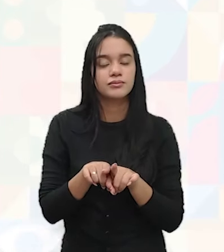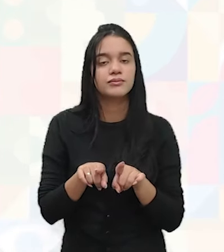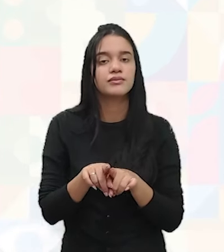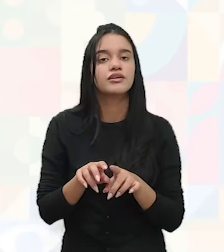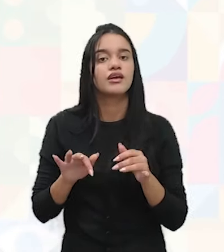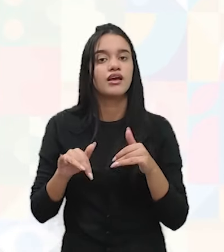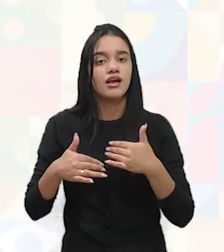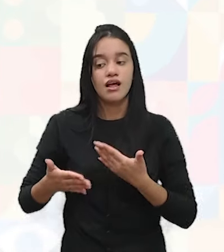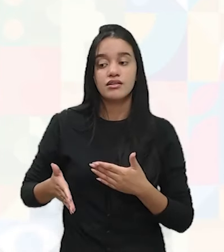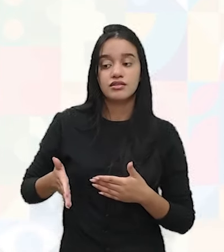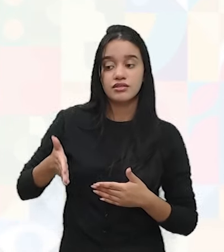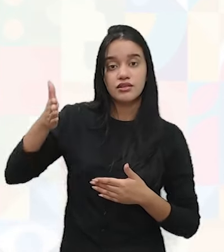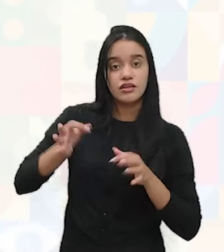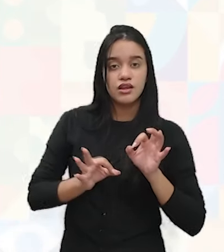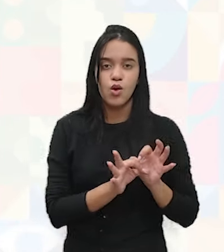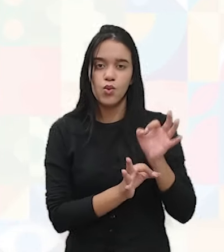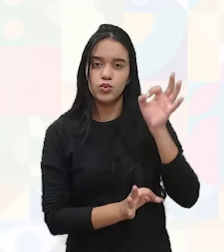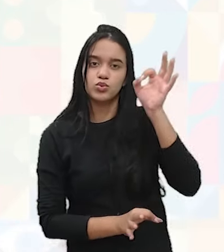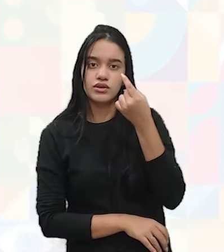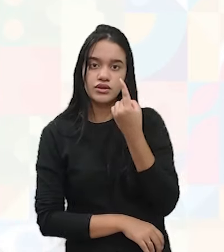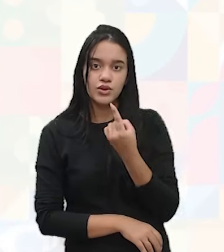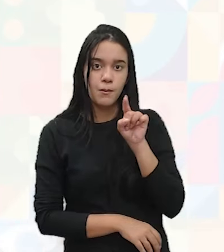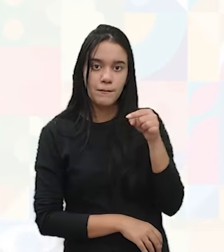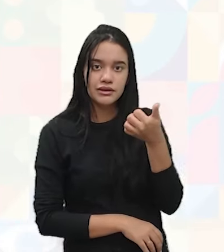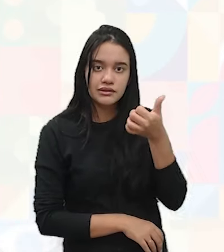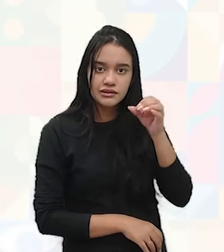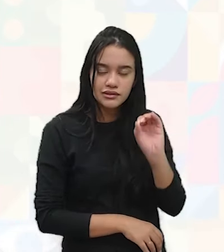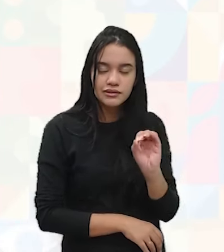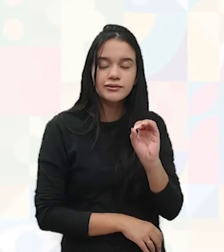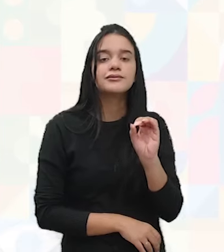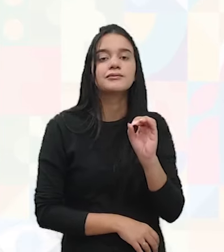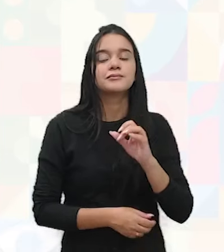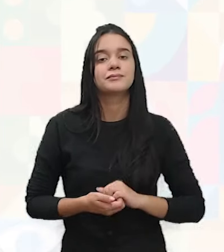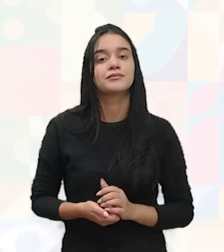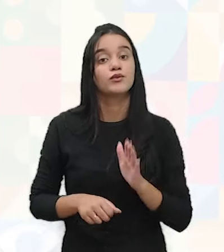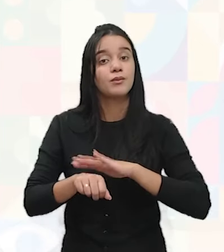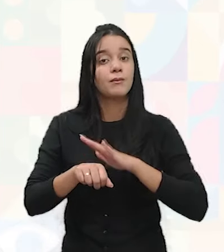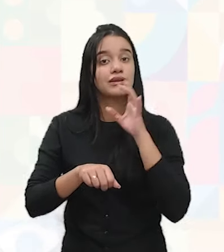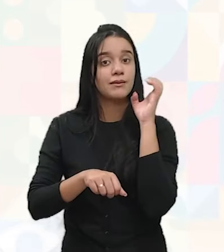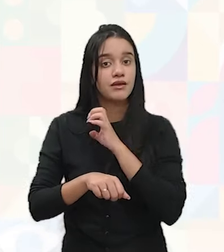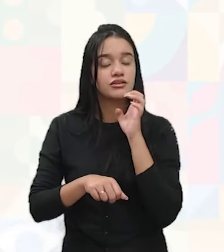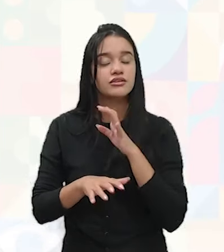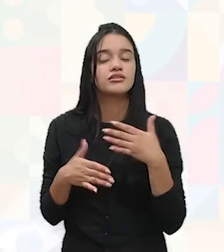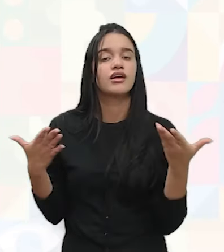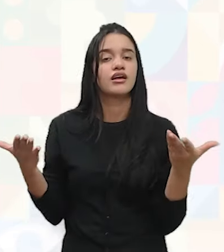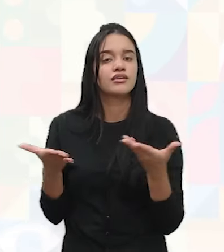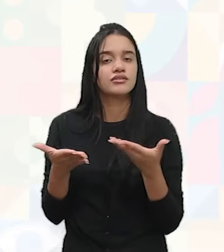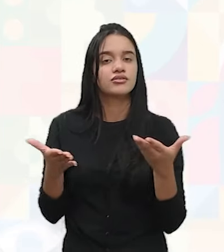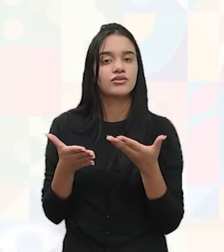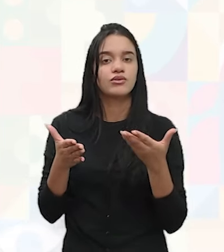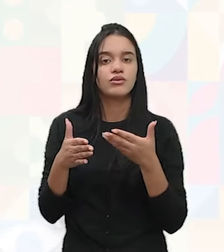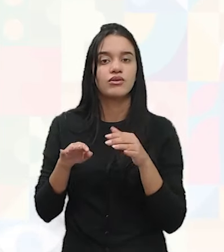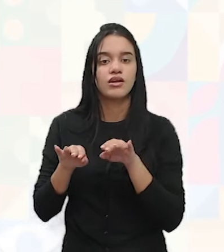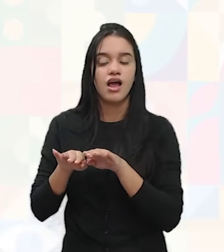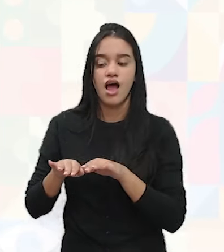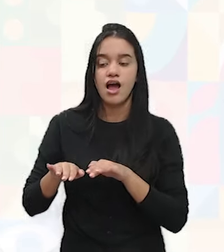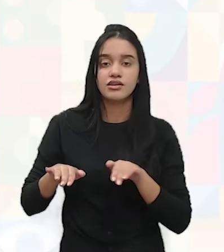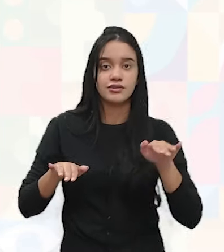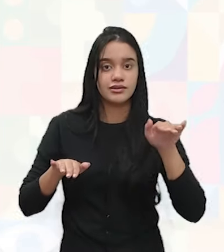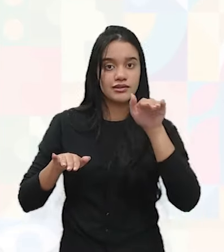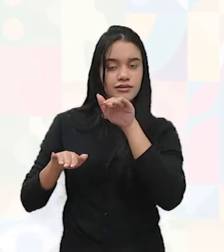cilindro na altura de 1,60 em um momento de emergência já a sinalização que tem que estar acima do cilindro conforme